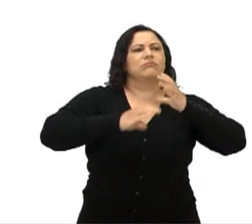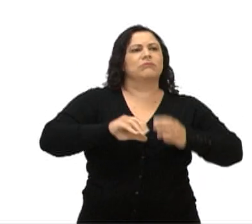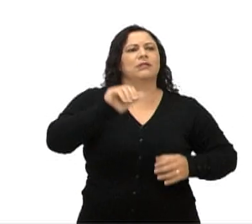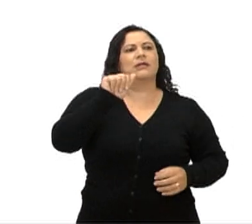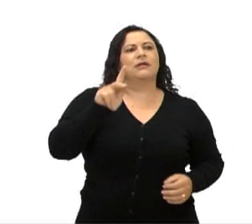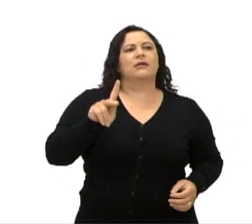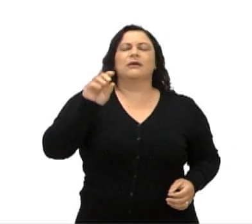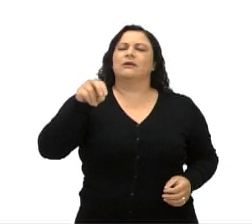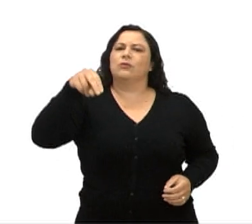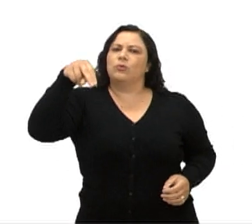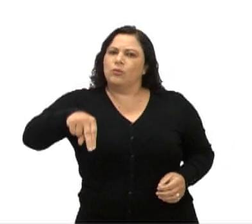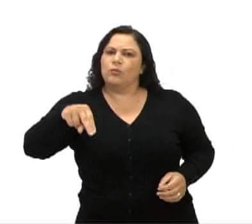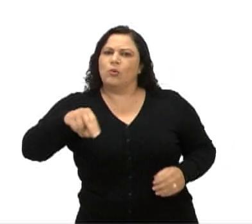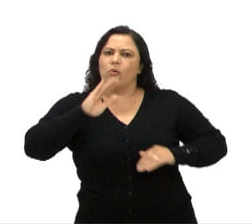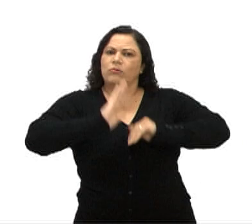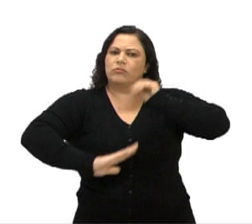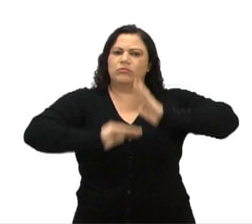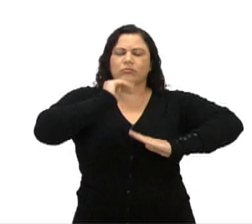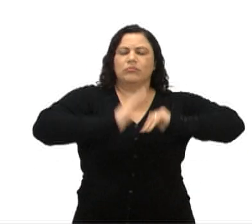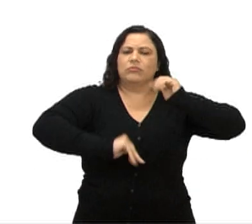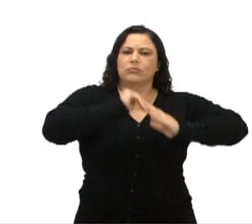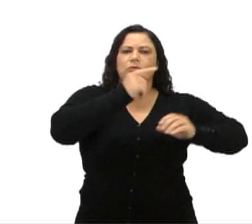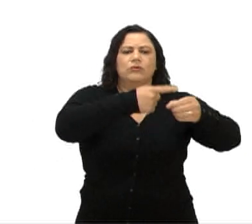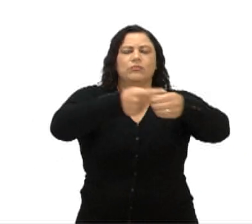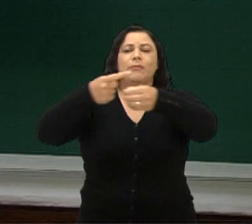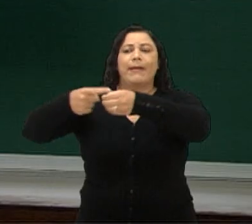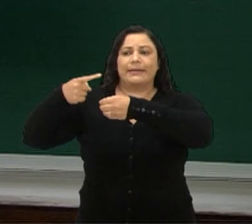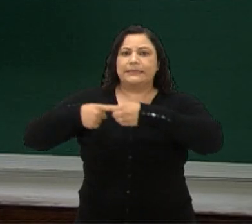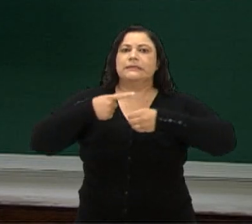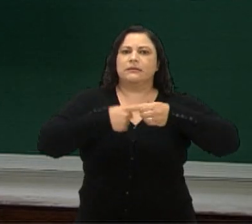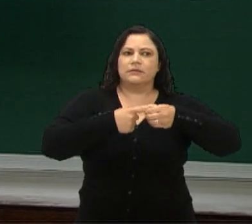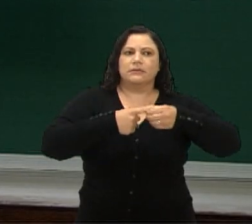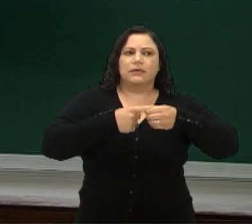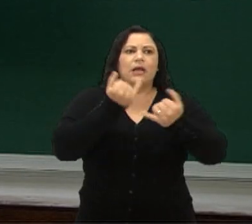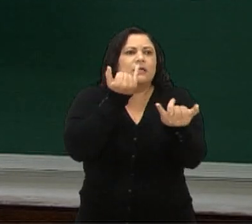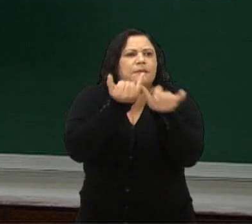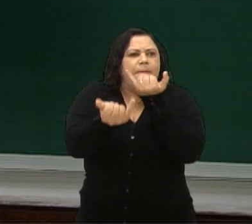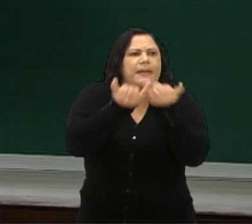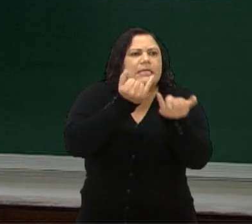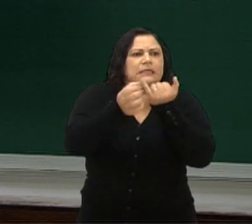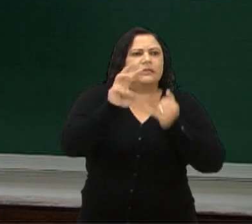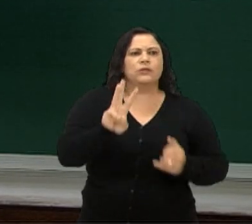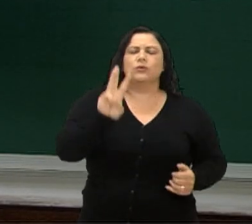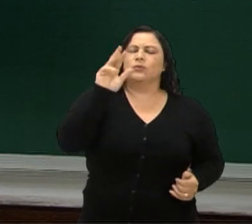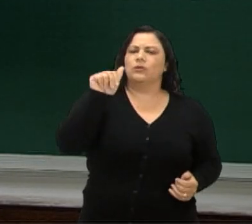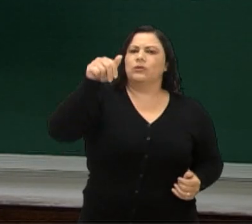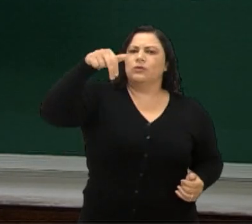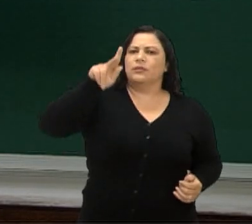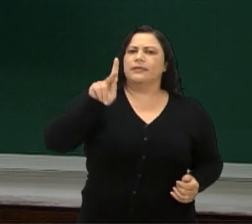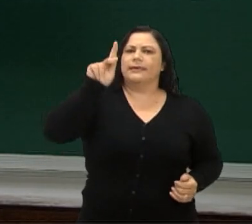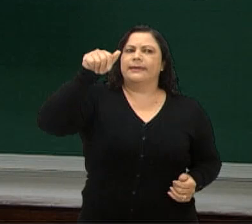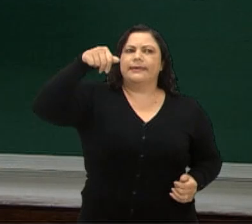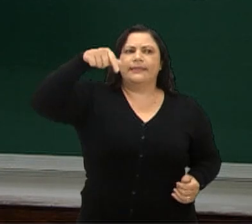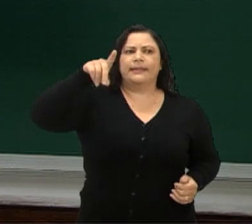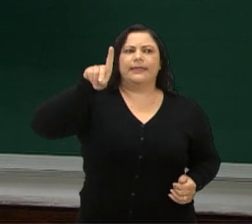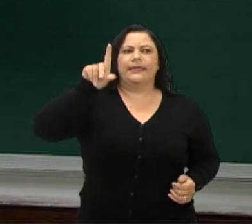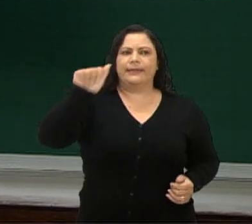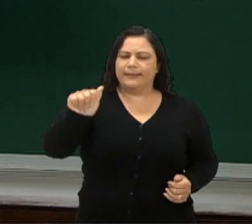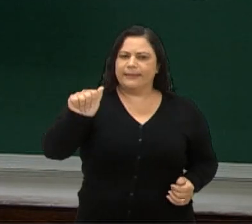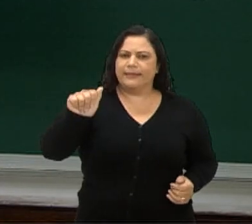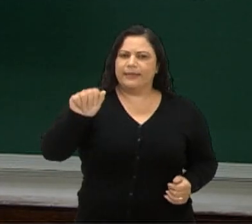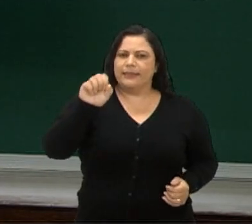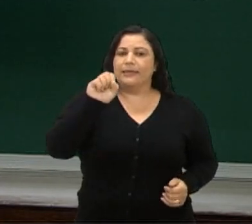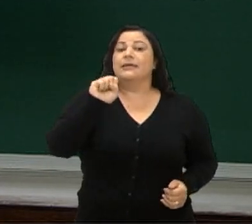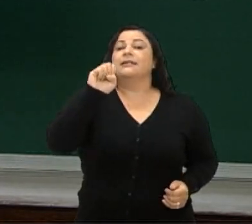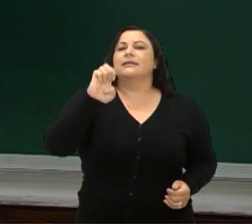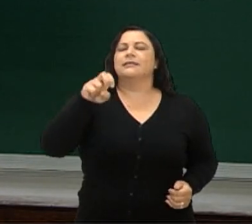parecida com Wakanda, no Senegal. Vocês sabiam? Olha só, a realidade imitando a ficção. Porque ele decidiu fazer isso e porque essa